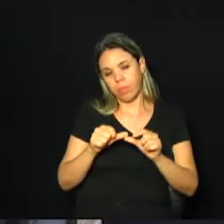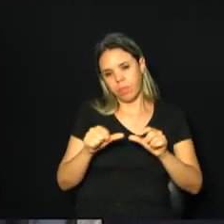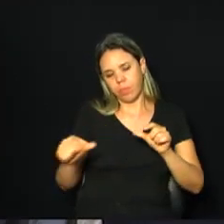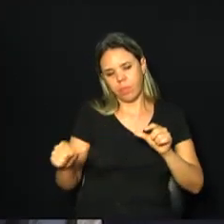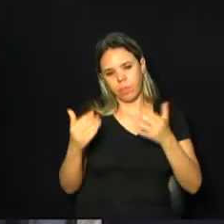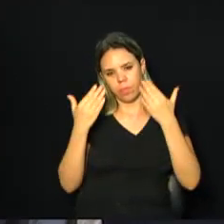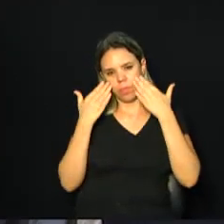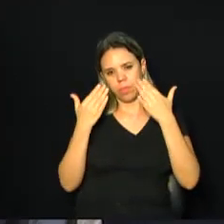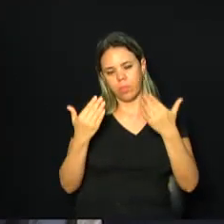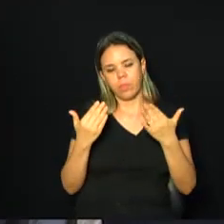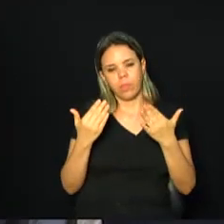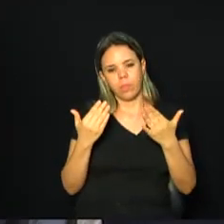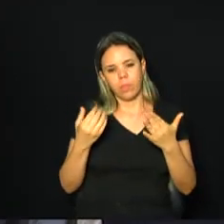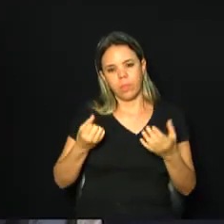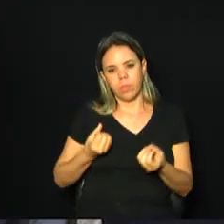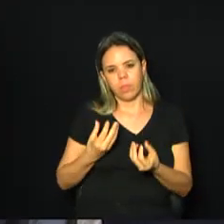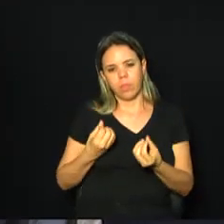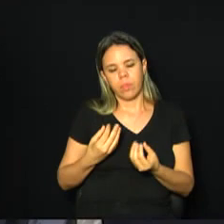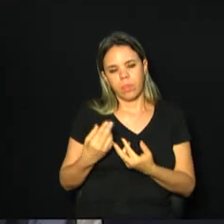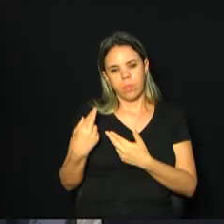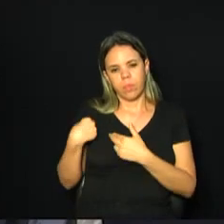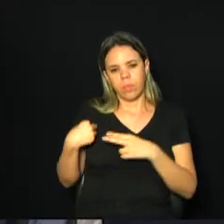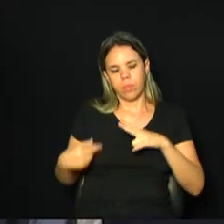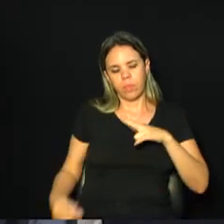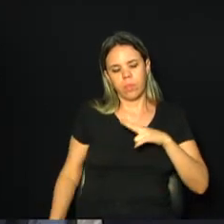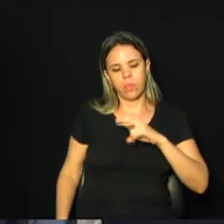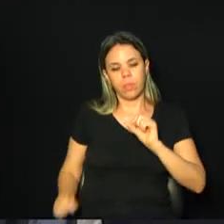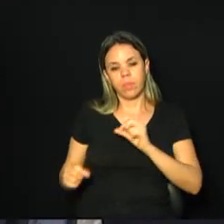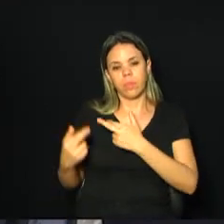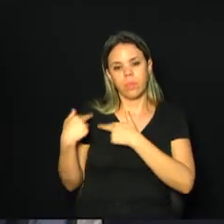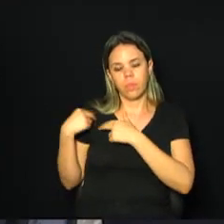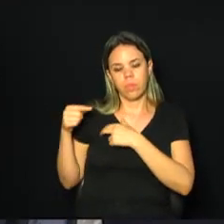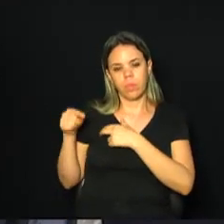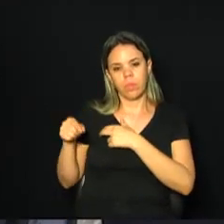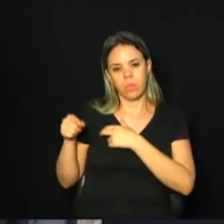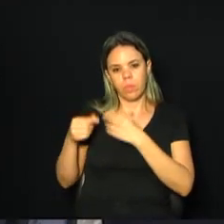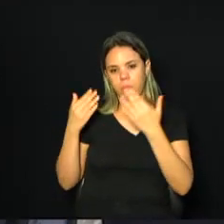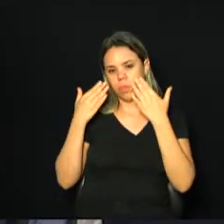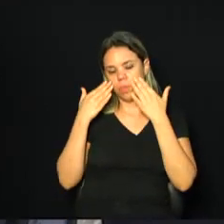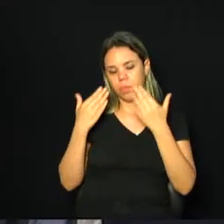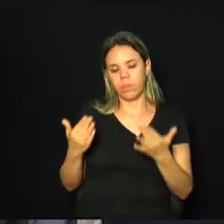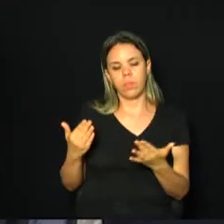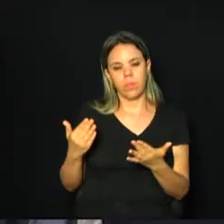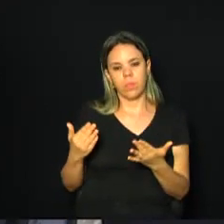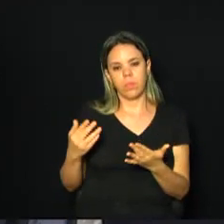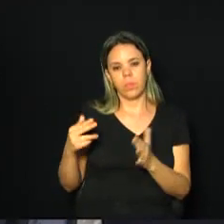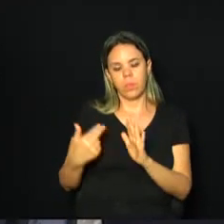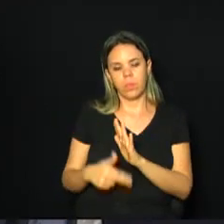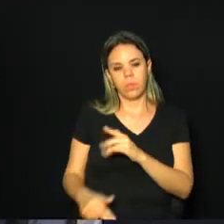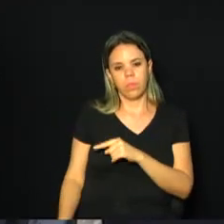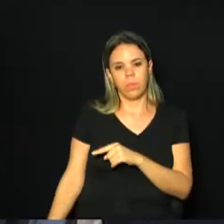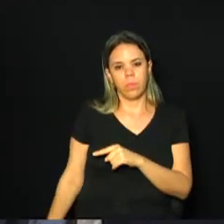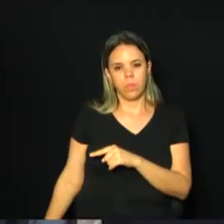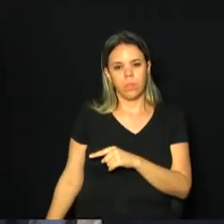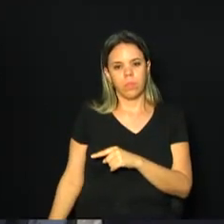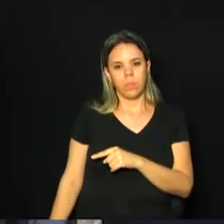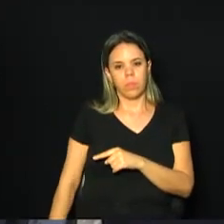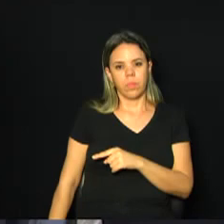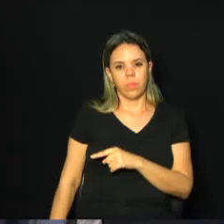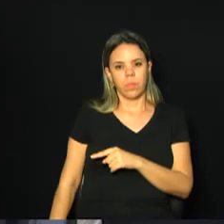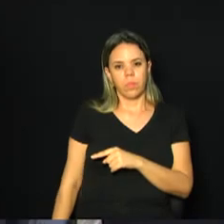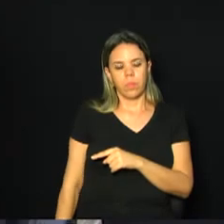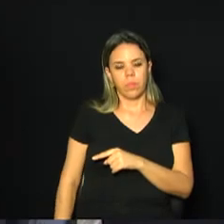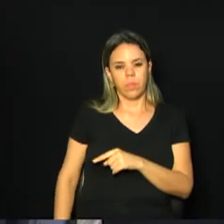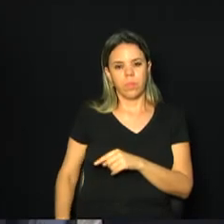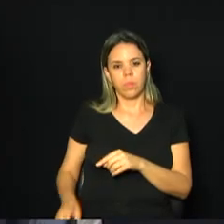exposto. De quem é a responsabilidade, nesse caso, da exposição do teu nome? É do